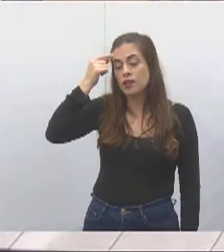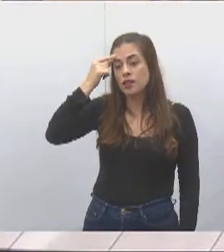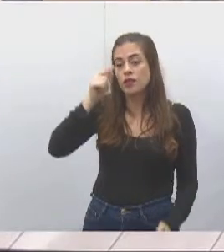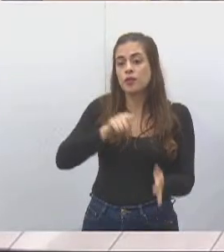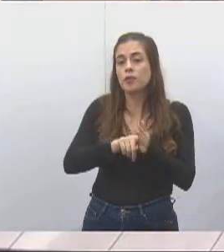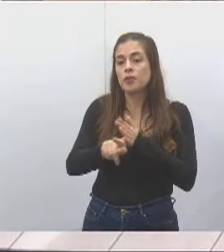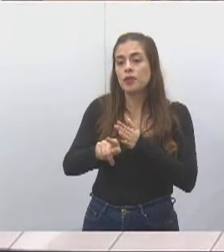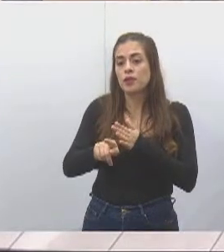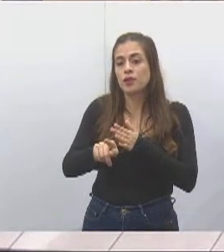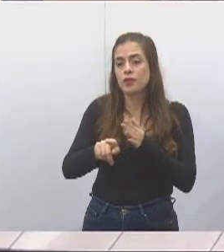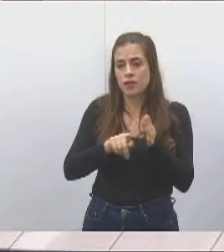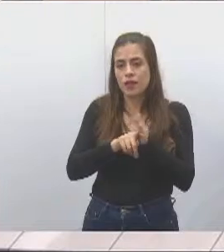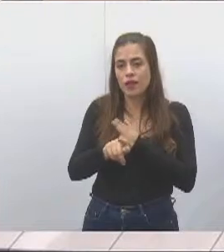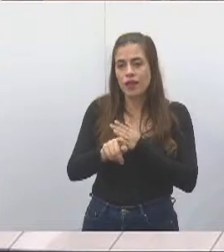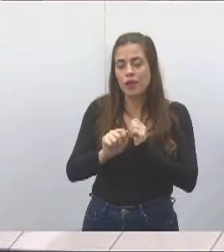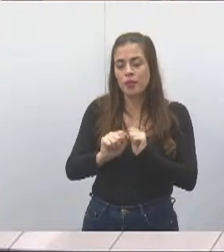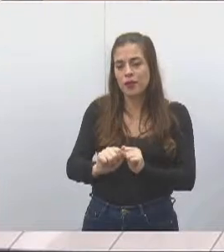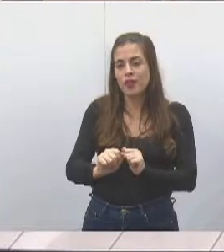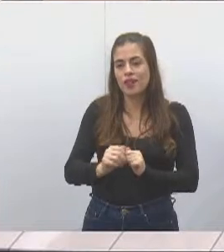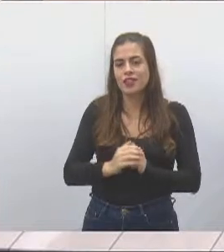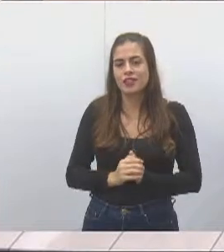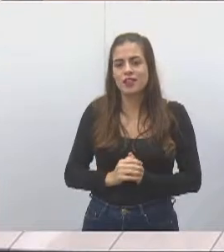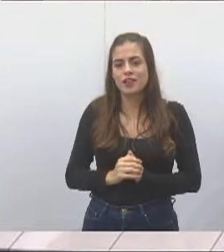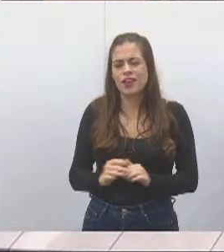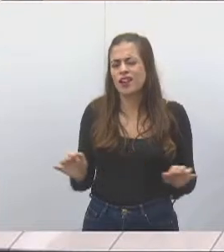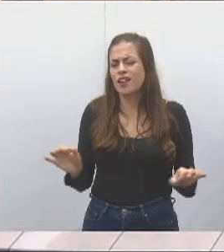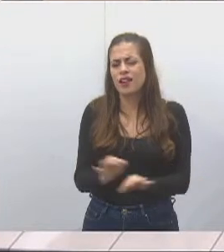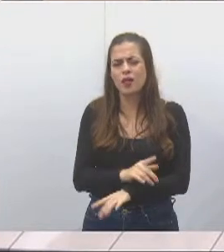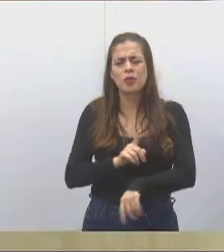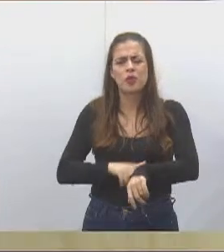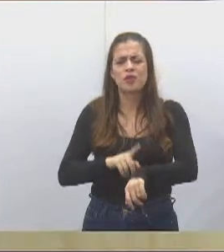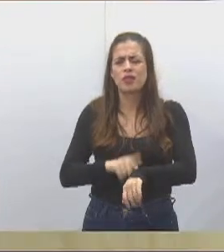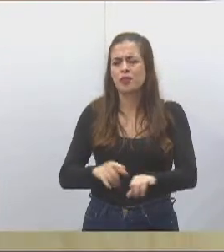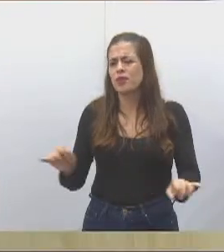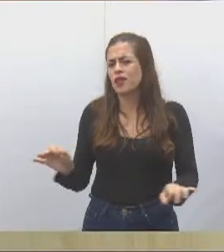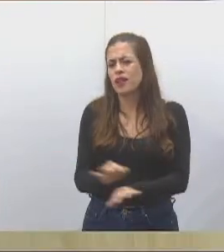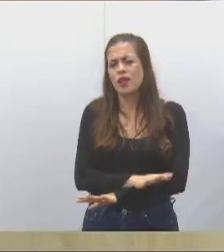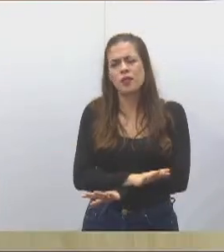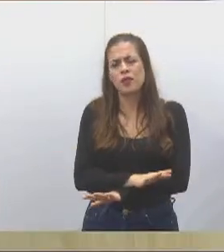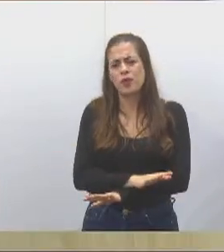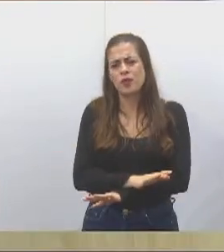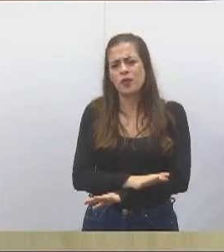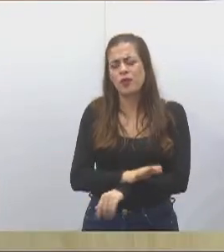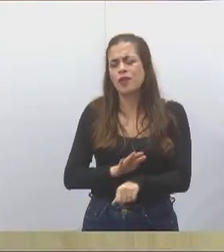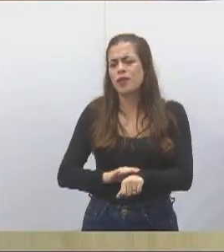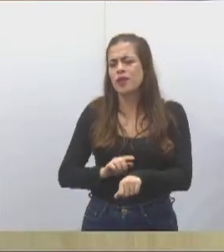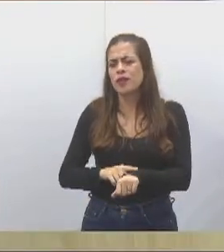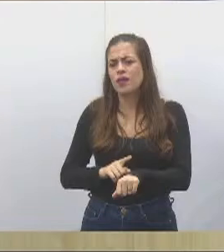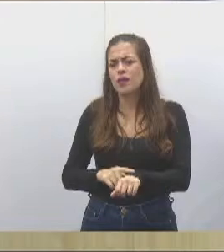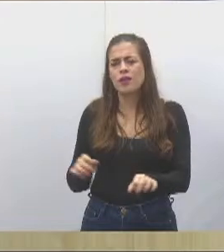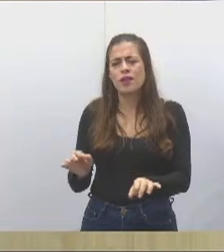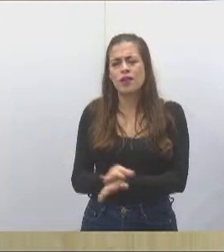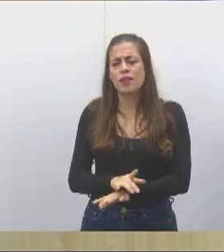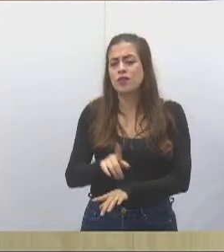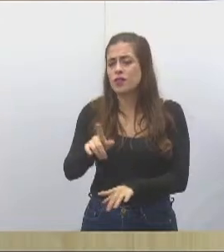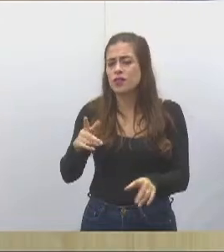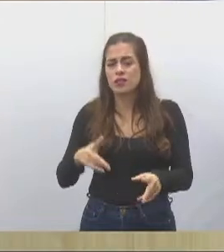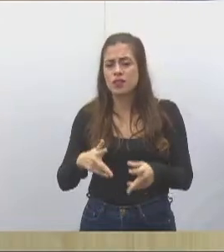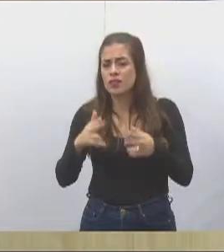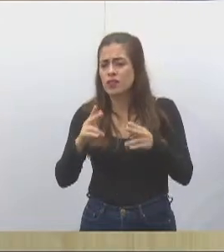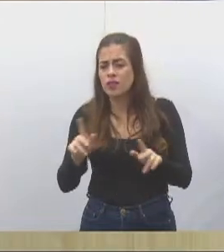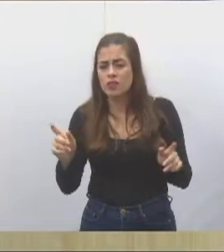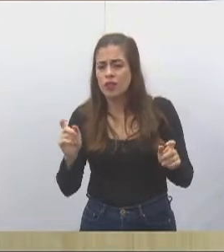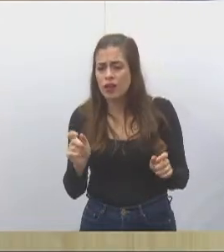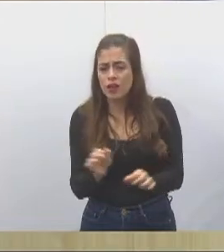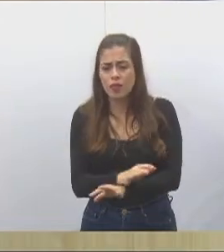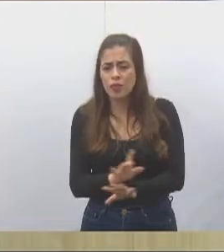pergunta para o Arildo? Não, acabou o momento do pessoal, nós estávamos fazendo aqui agora, mas você não encerrou. Resposta aos telespectadores